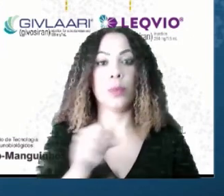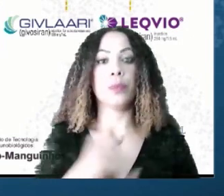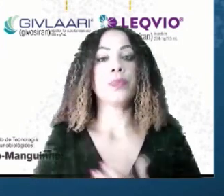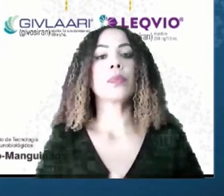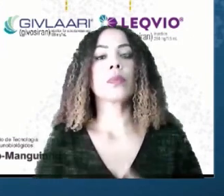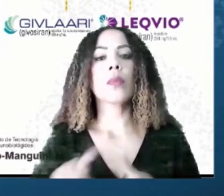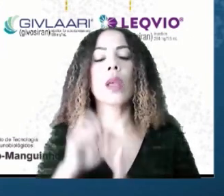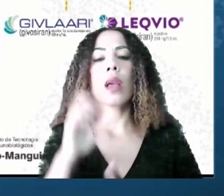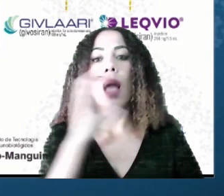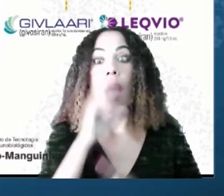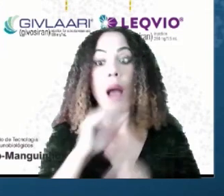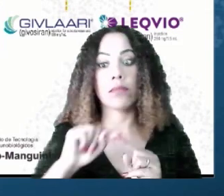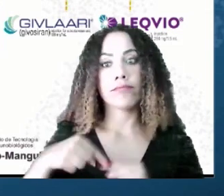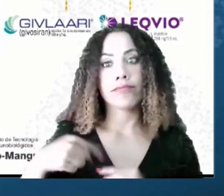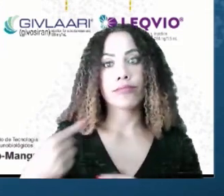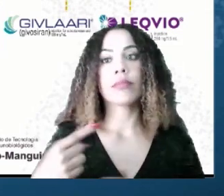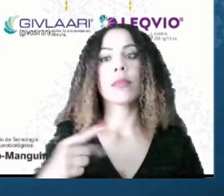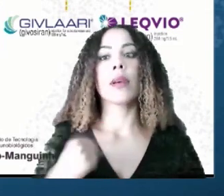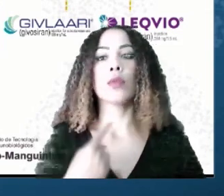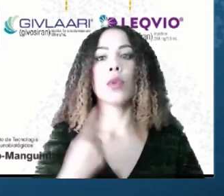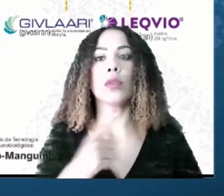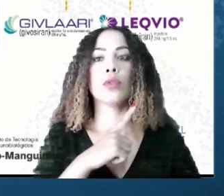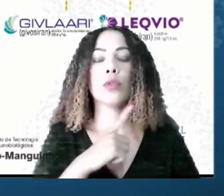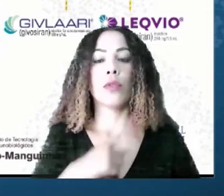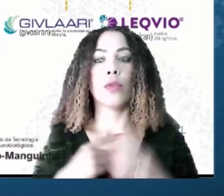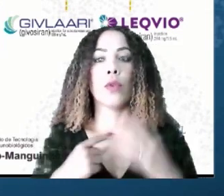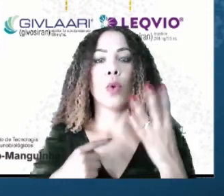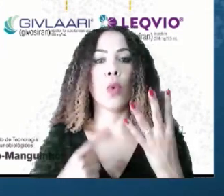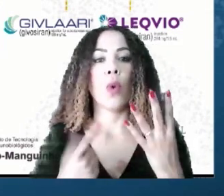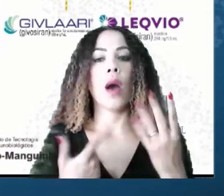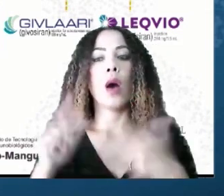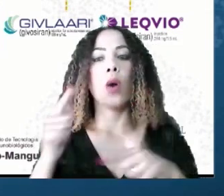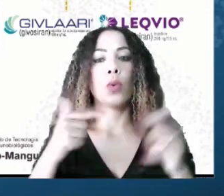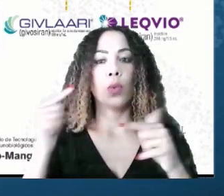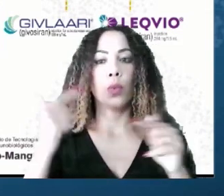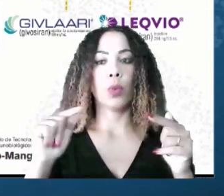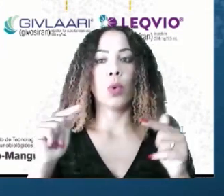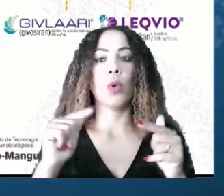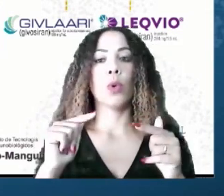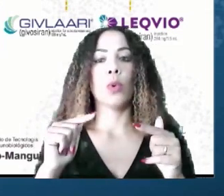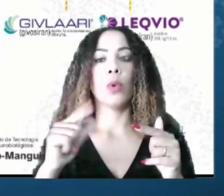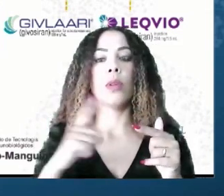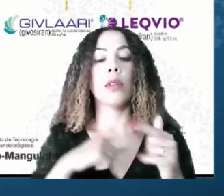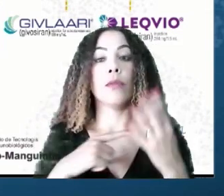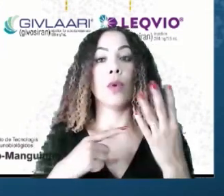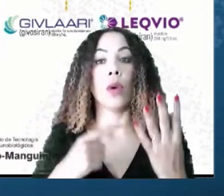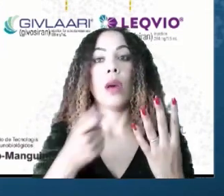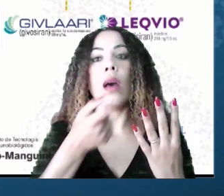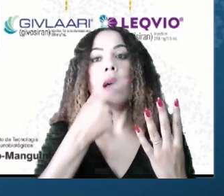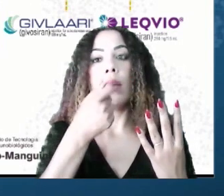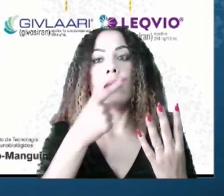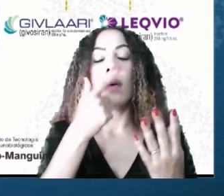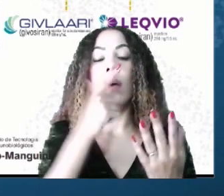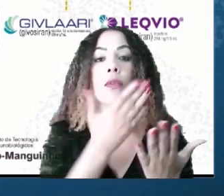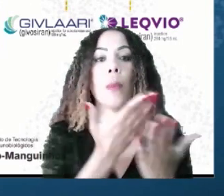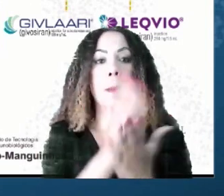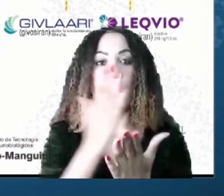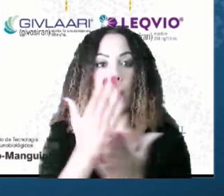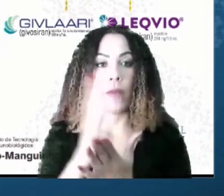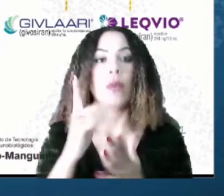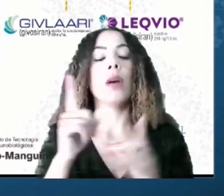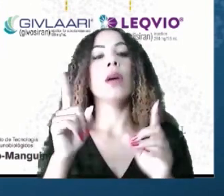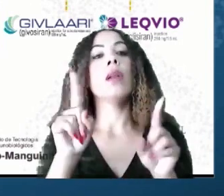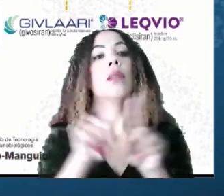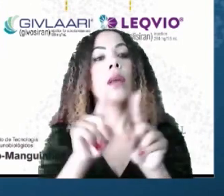rapidamente, depois disso, nós tivemos 4 outras medicamentos que foram aprovados,